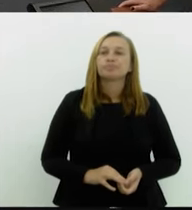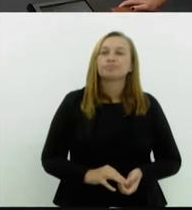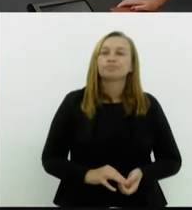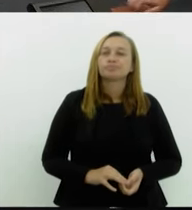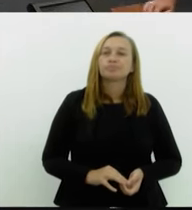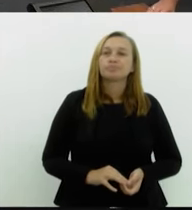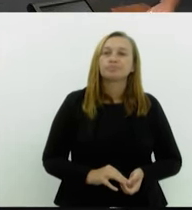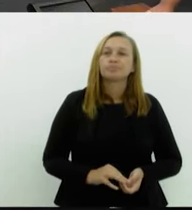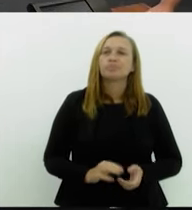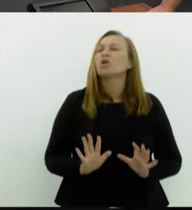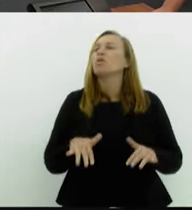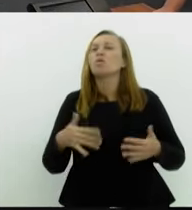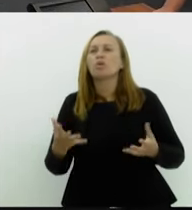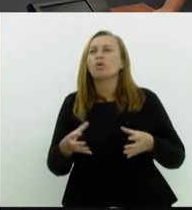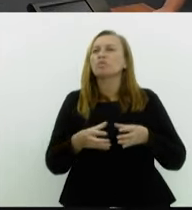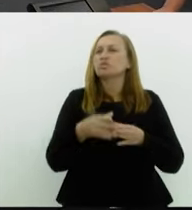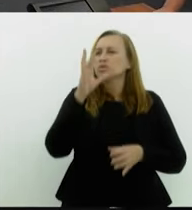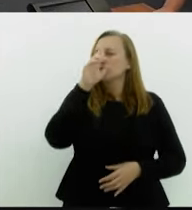Qual é a comissão, presidente?